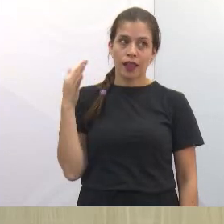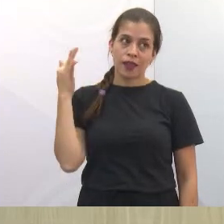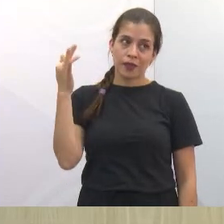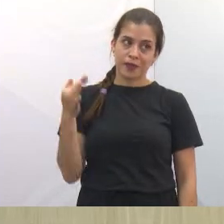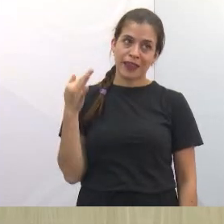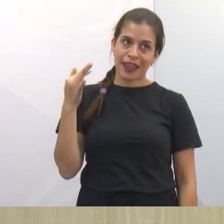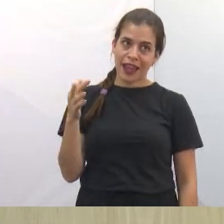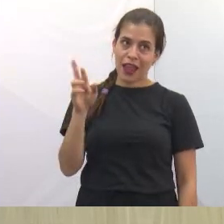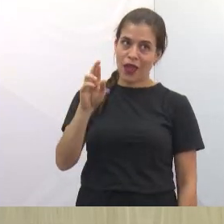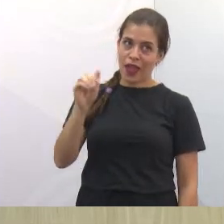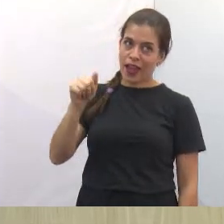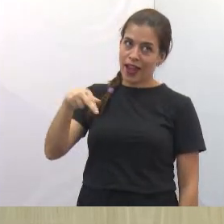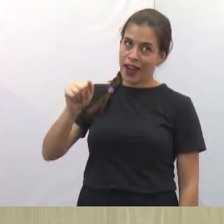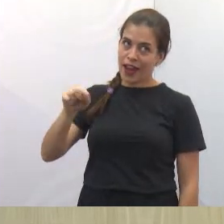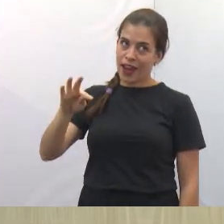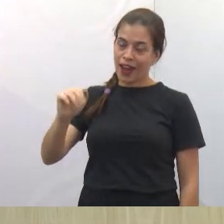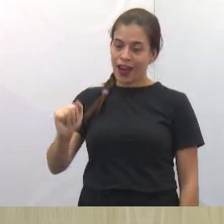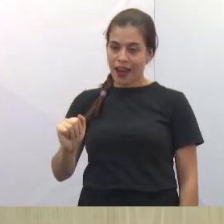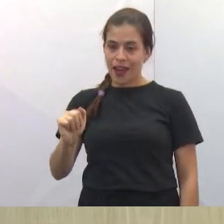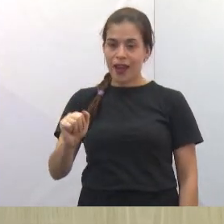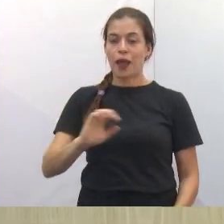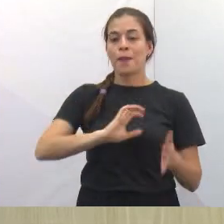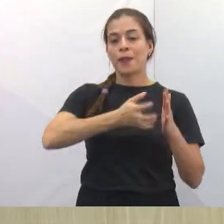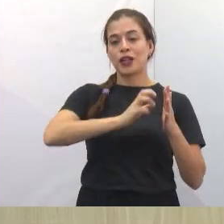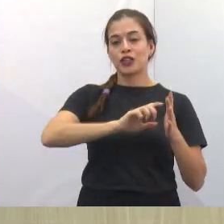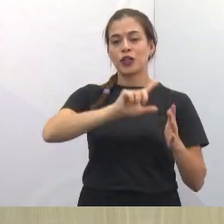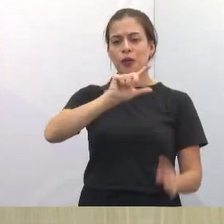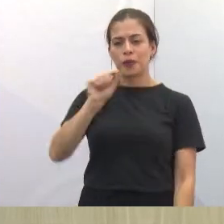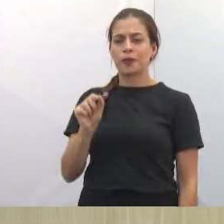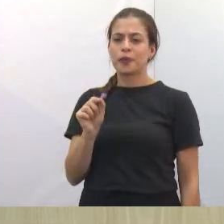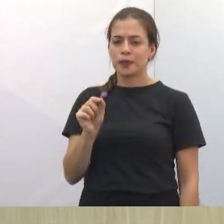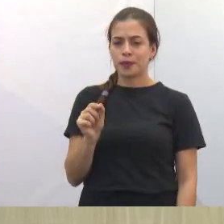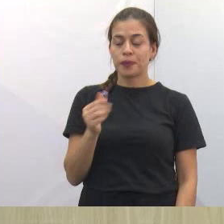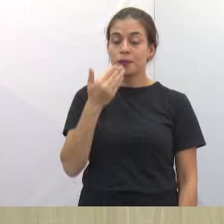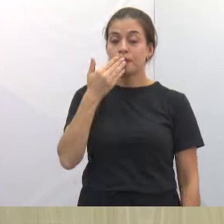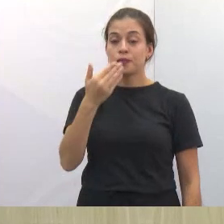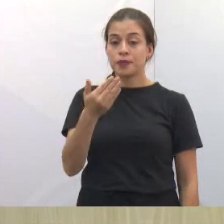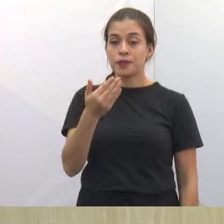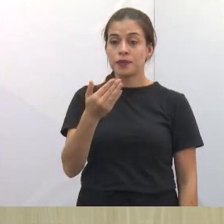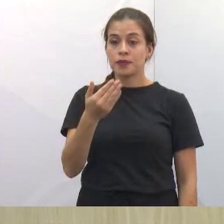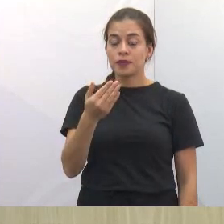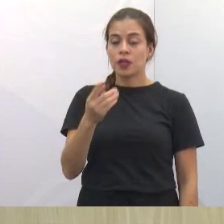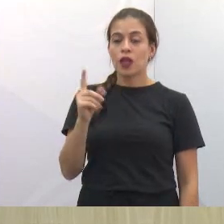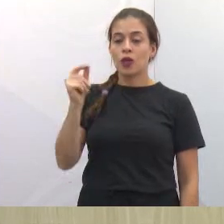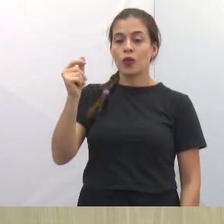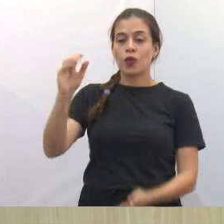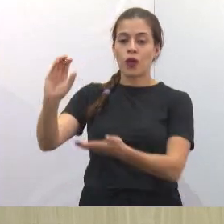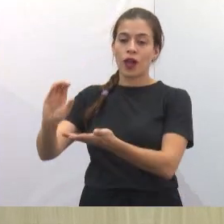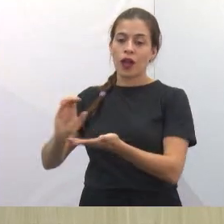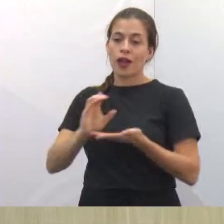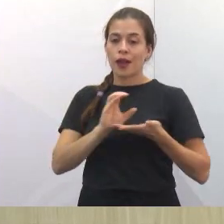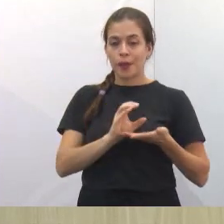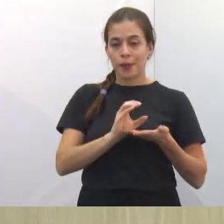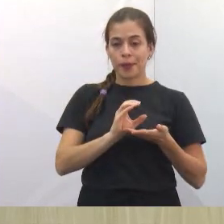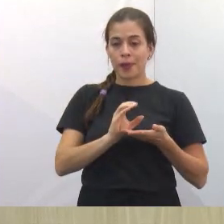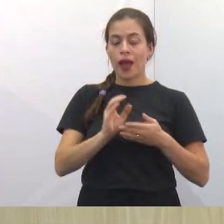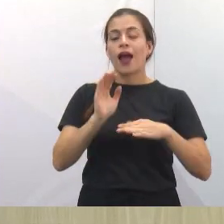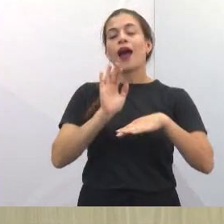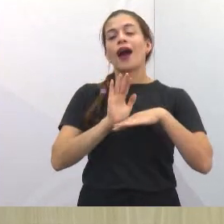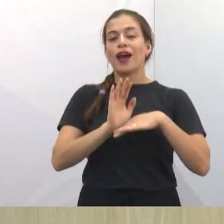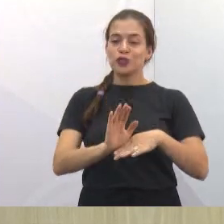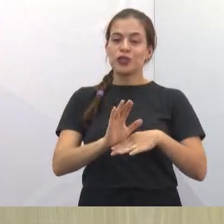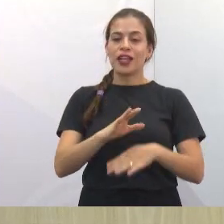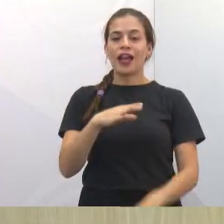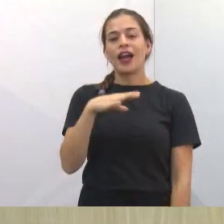federal Renata Abreu, Partido Podemos, solicitando a destinação de recursos via